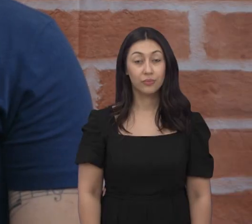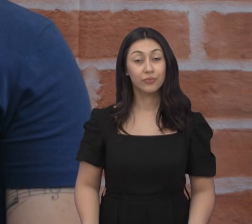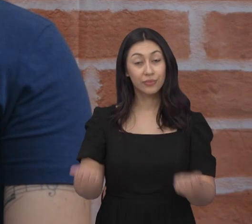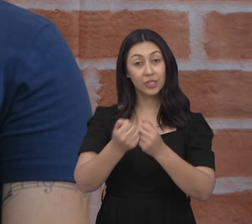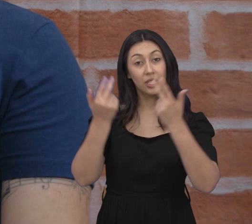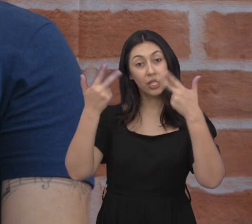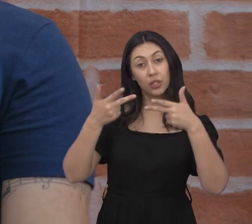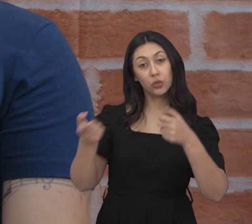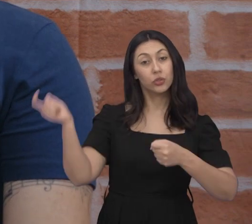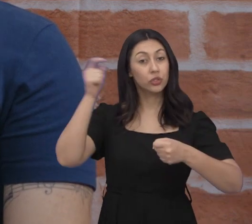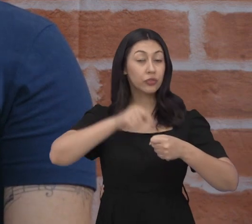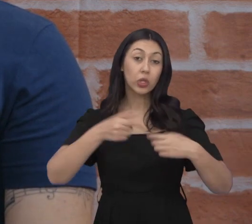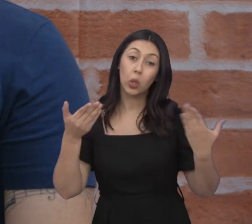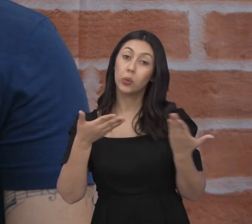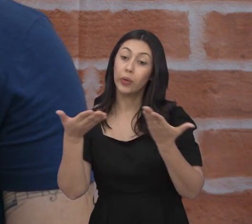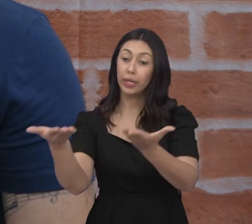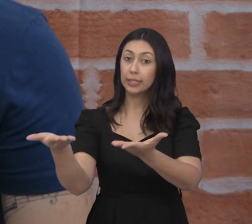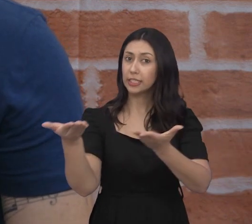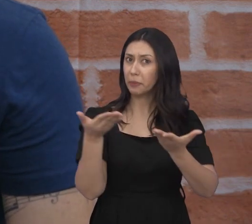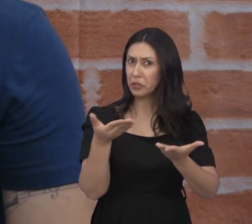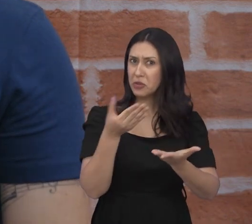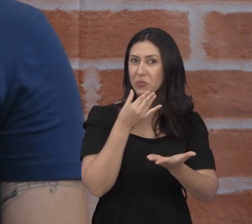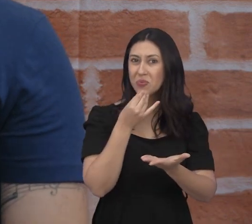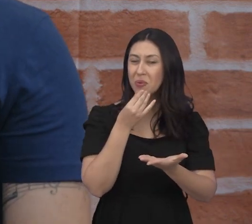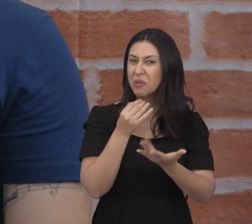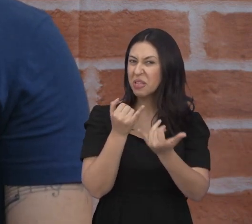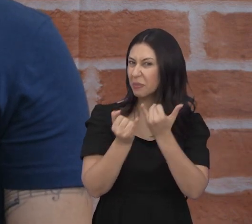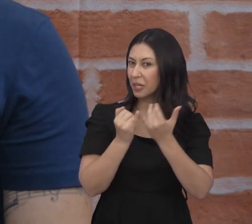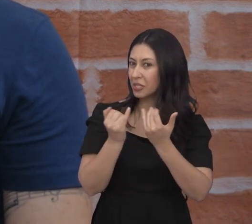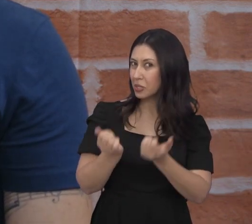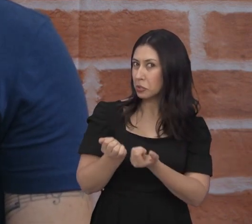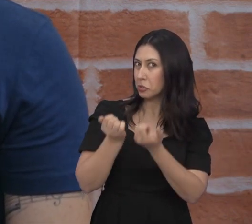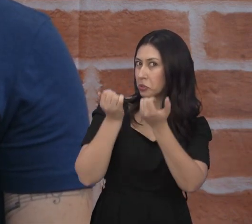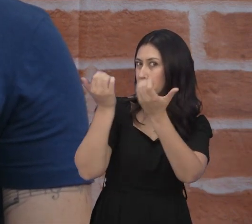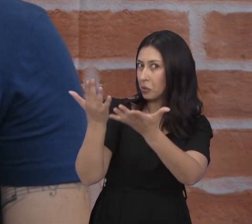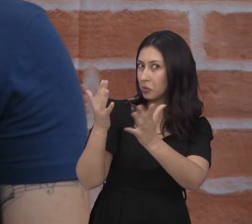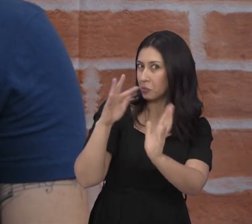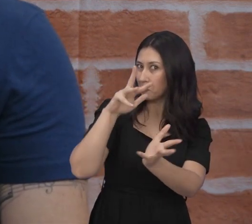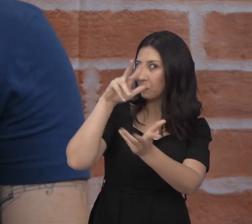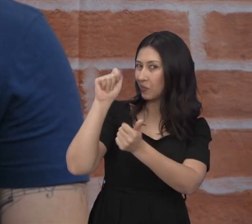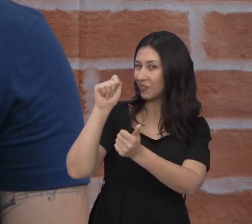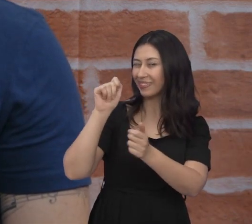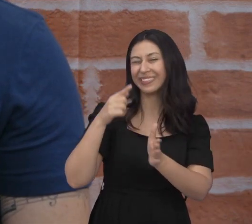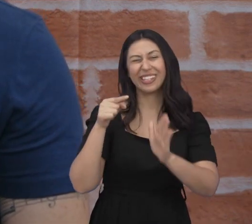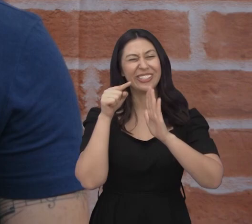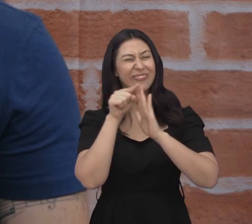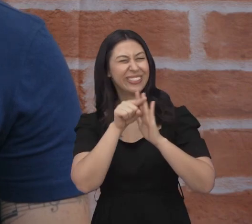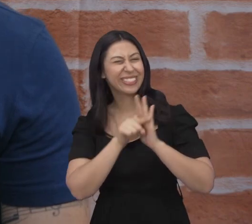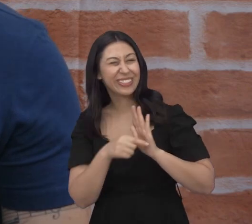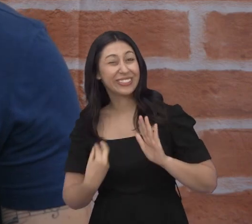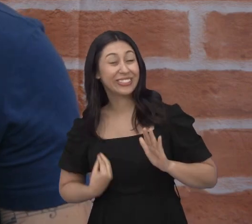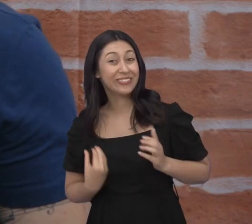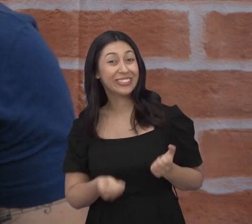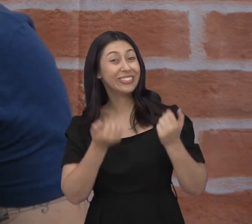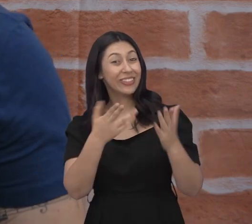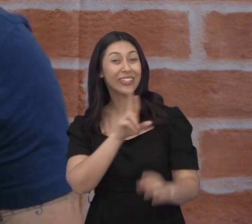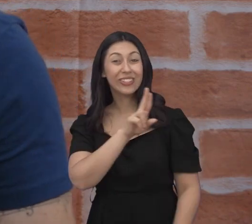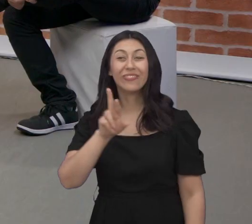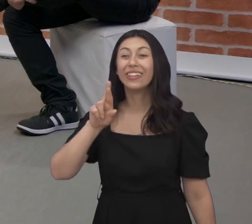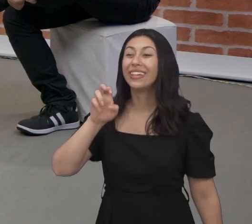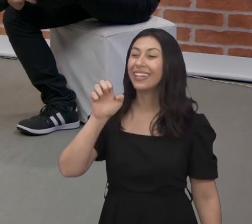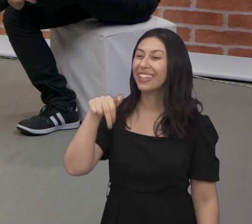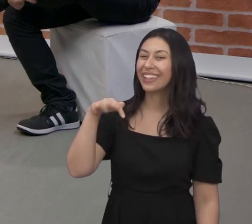Tá ligado de volta e hoje recebendo um cara de outro mundo. Ou melhor, um pesquisador da vida em outros mundos, Renato